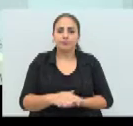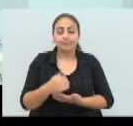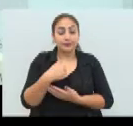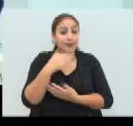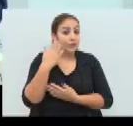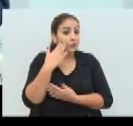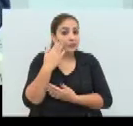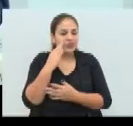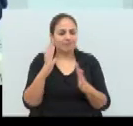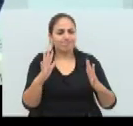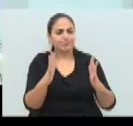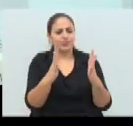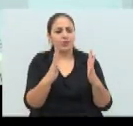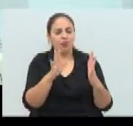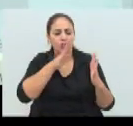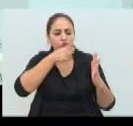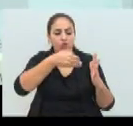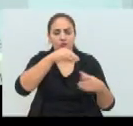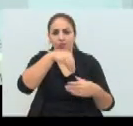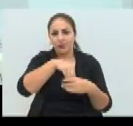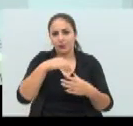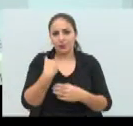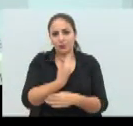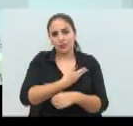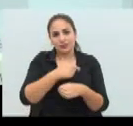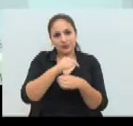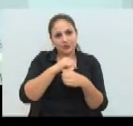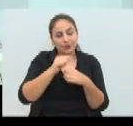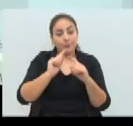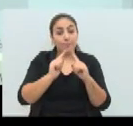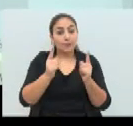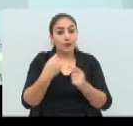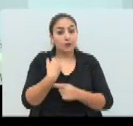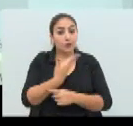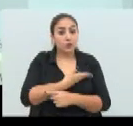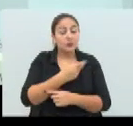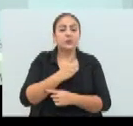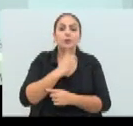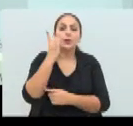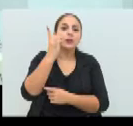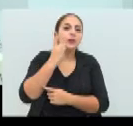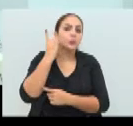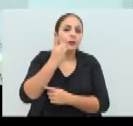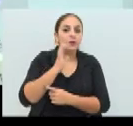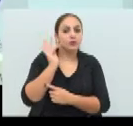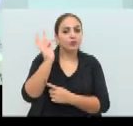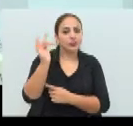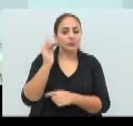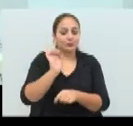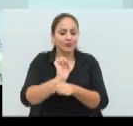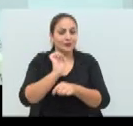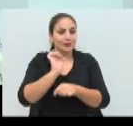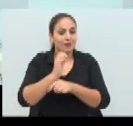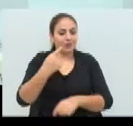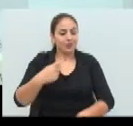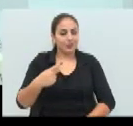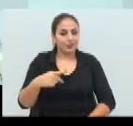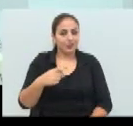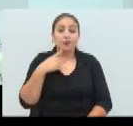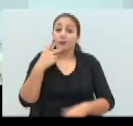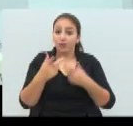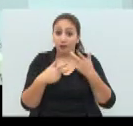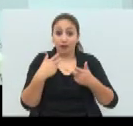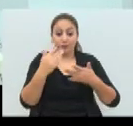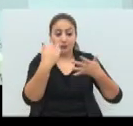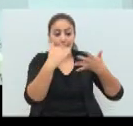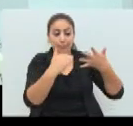impacto direto na nossa cidade, mas nós temos deputados federais do nosso estado citados, não quer dizer